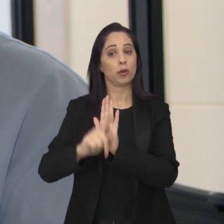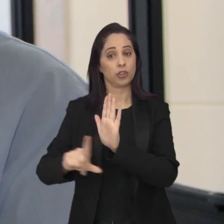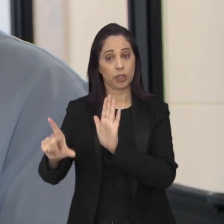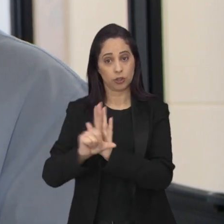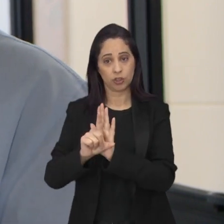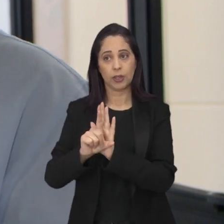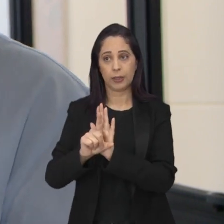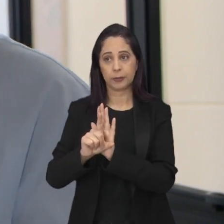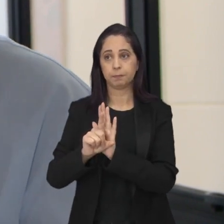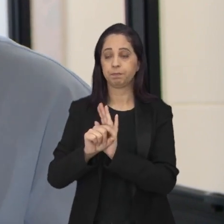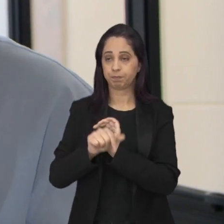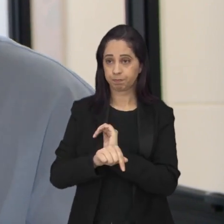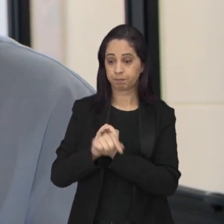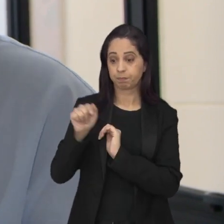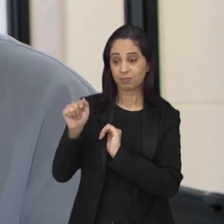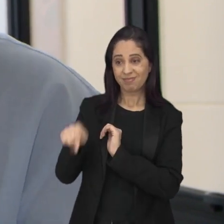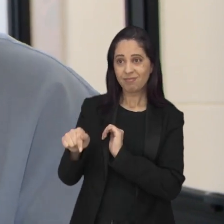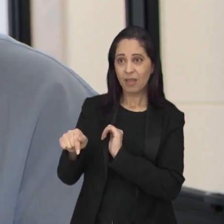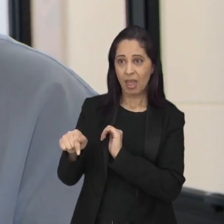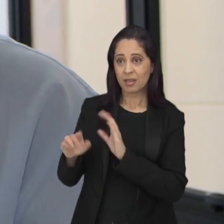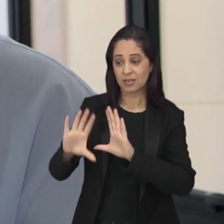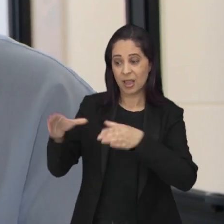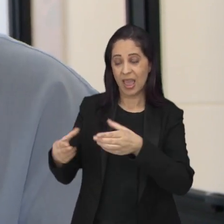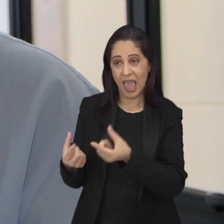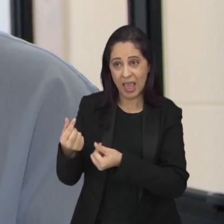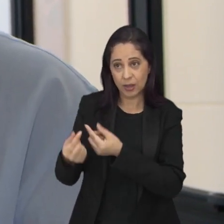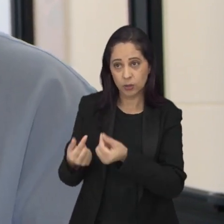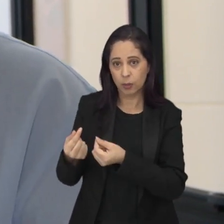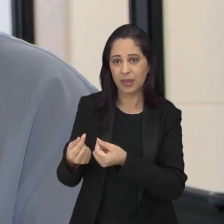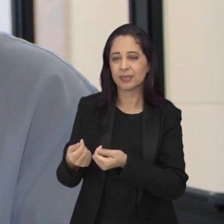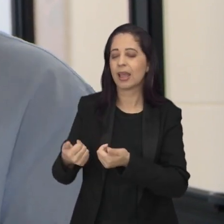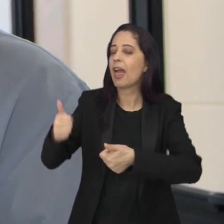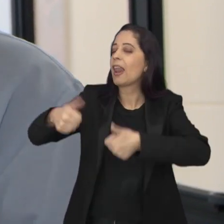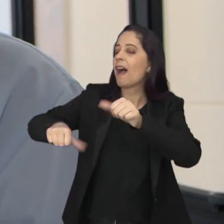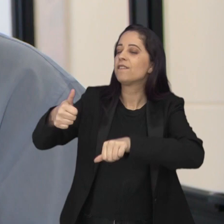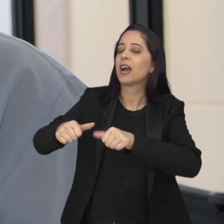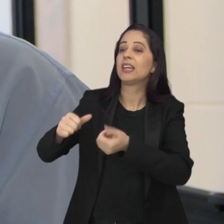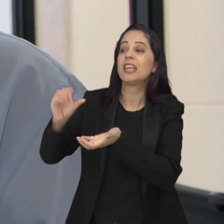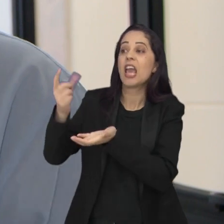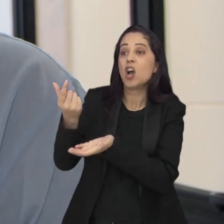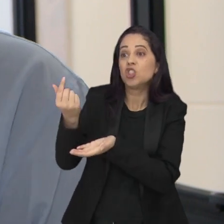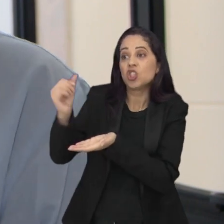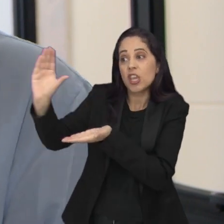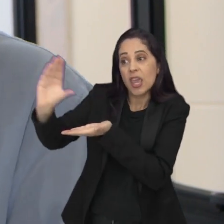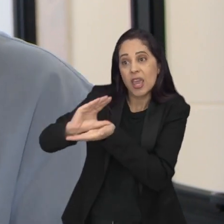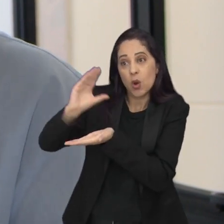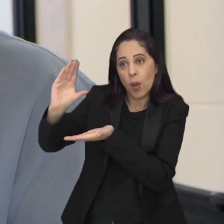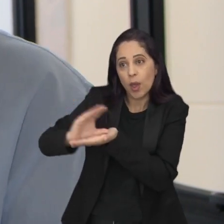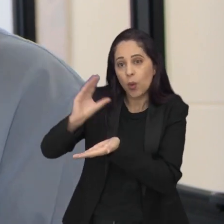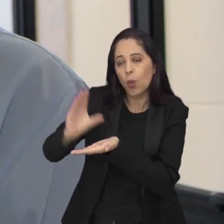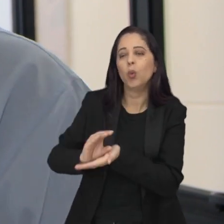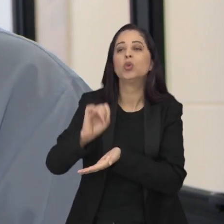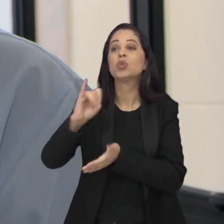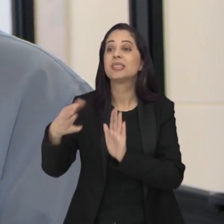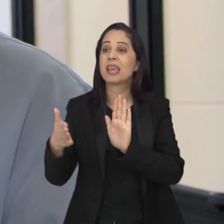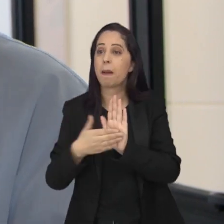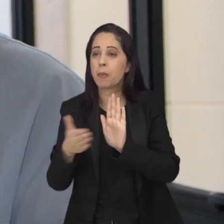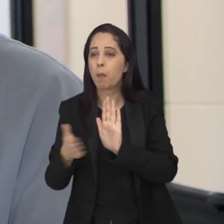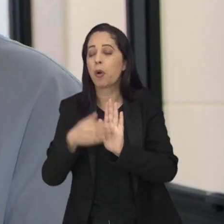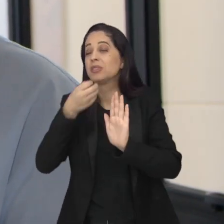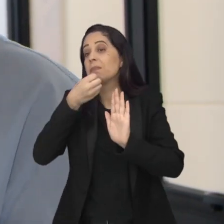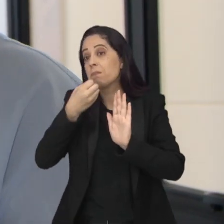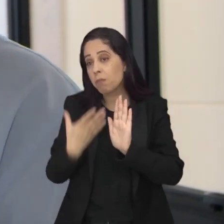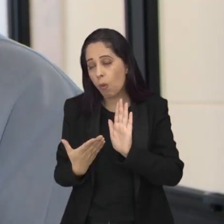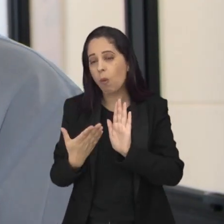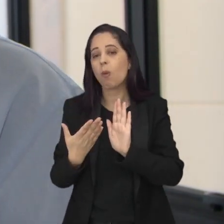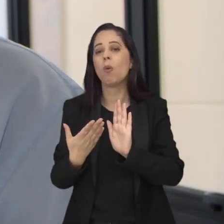lei. A de economia, em especial, ela veio a parte de recursos financeiros, né? Da viabilidade da proposta e